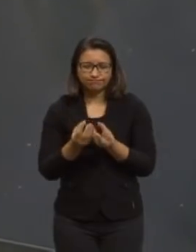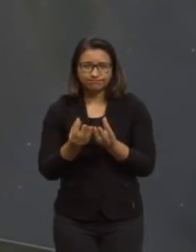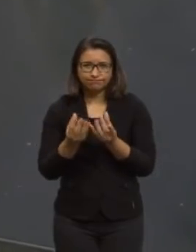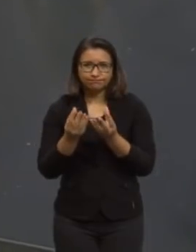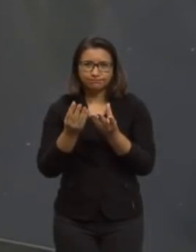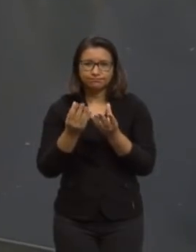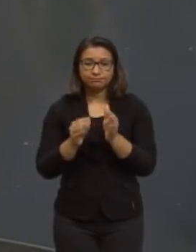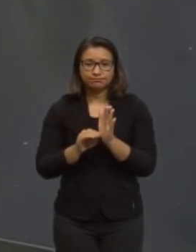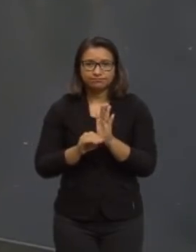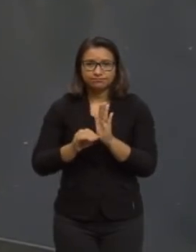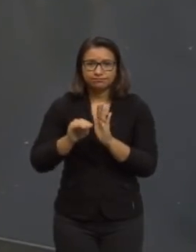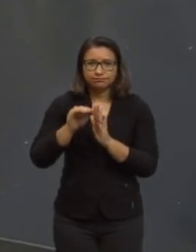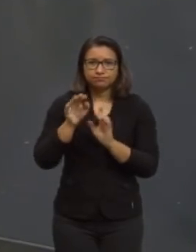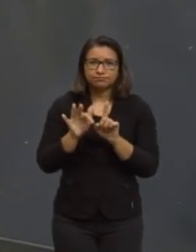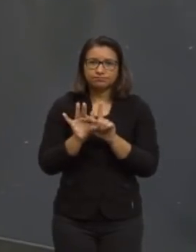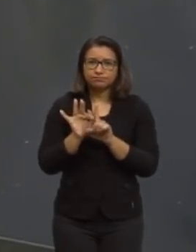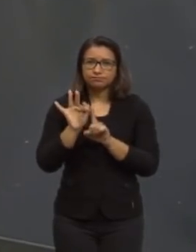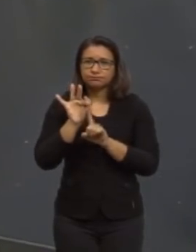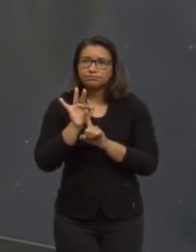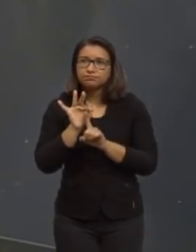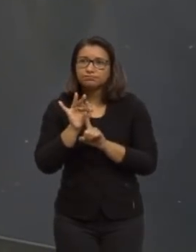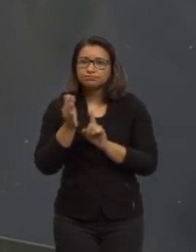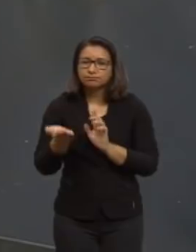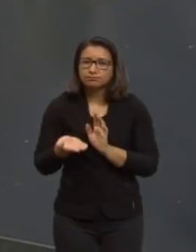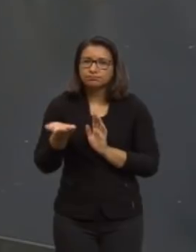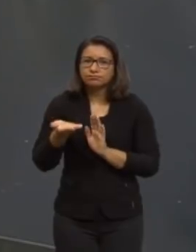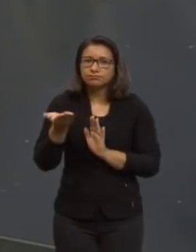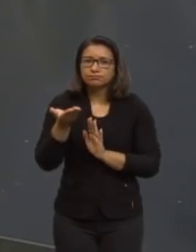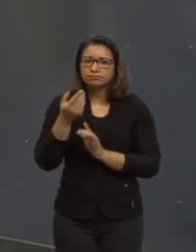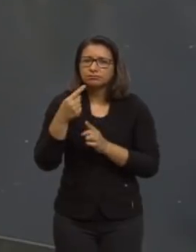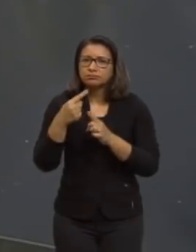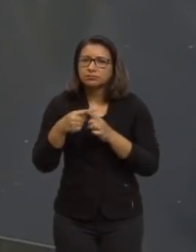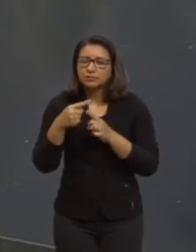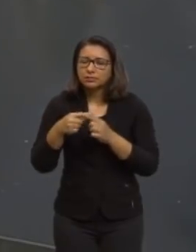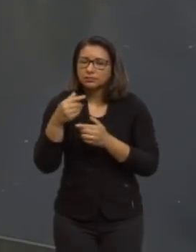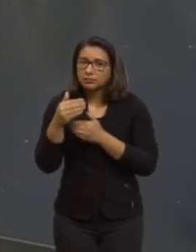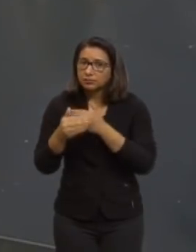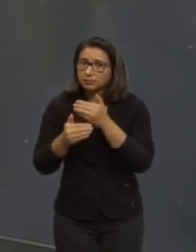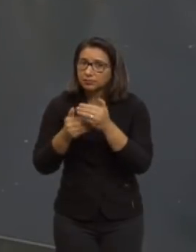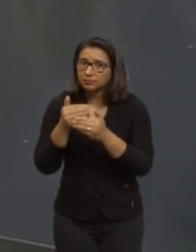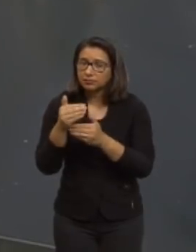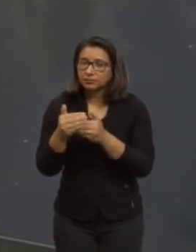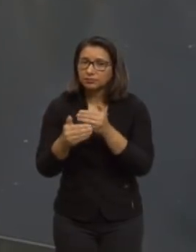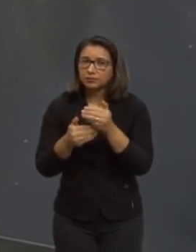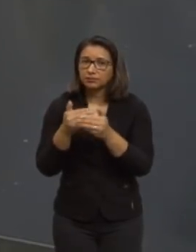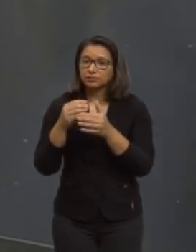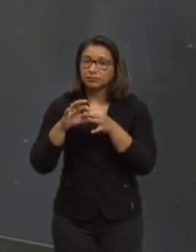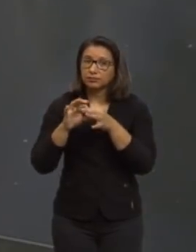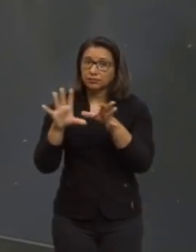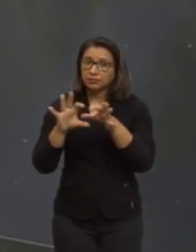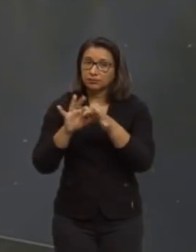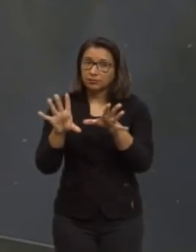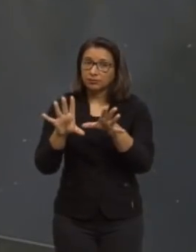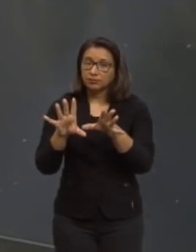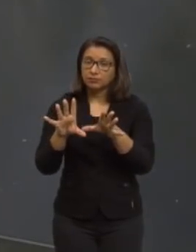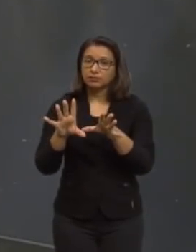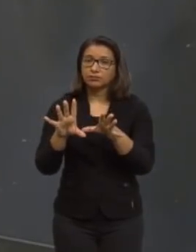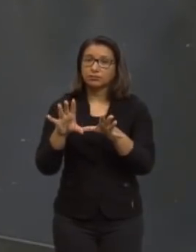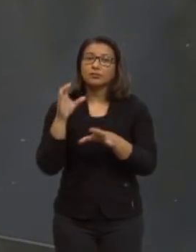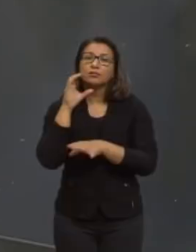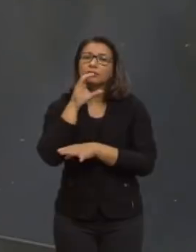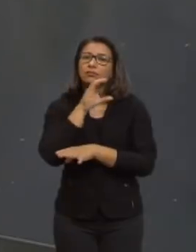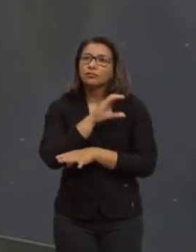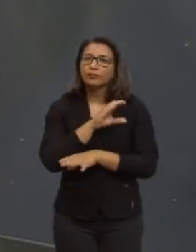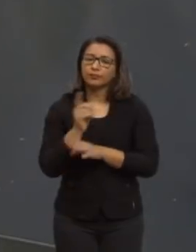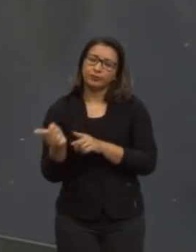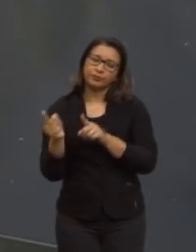subiu tá então a temperatura está subindo por causa que é um processo que tá liberando calor agora